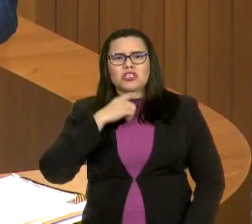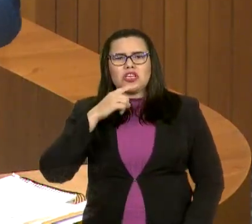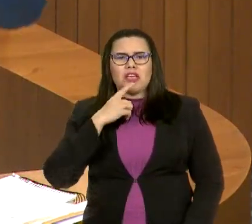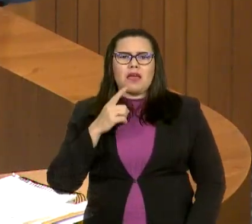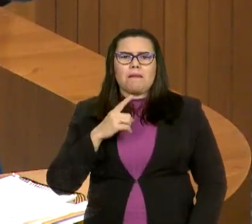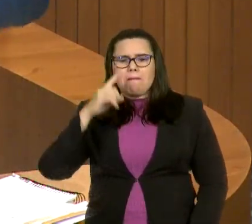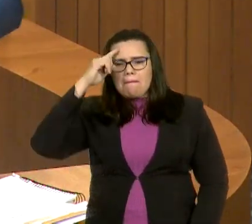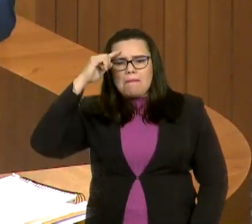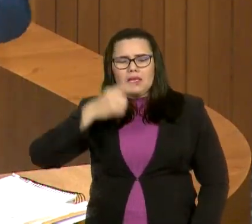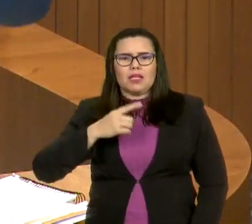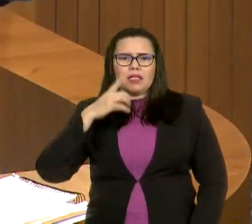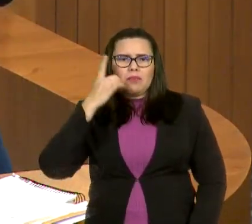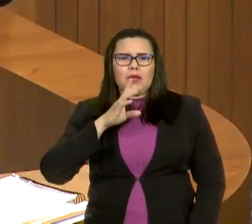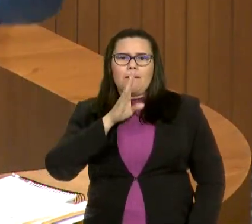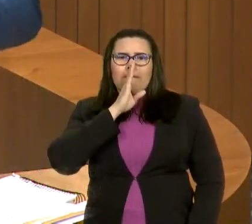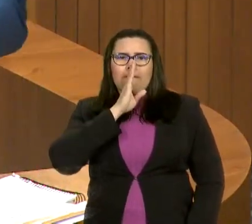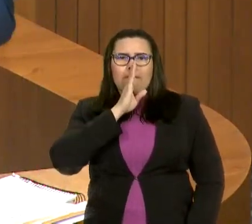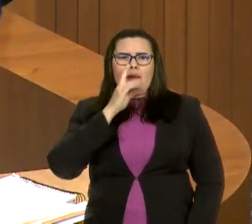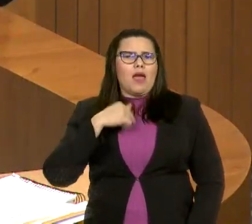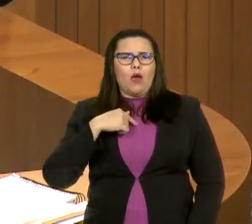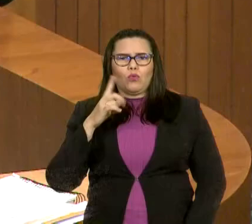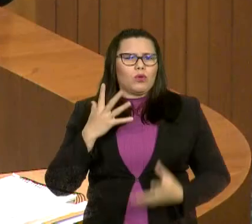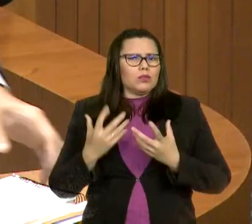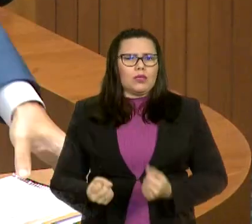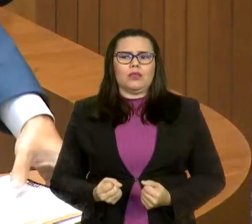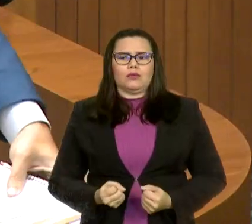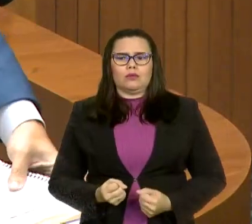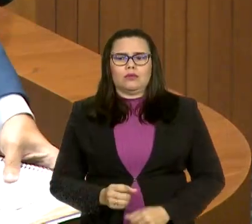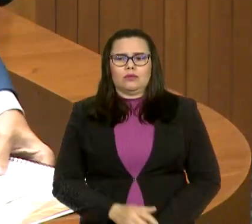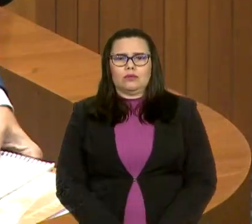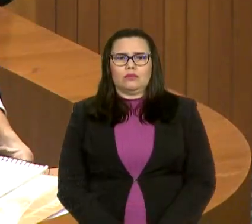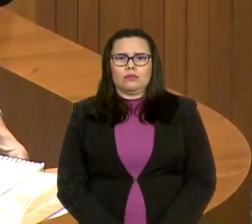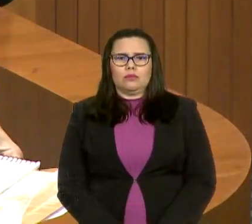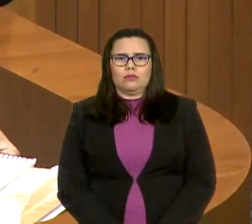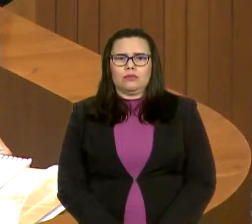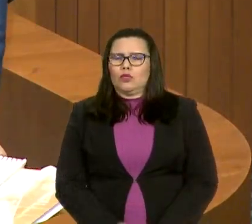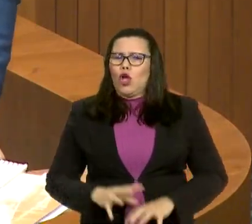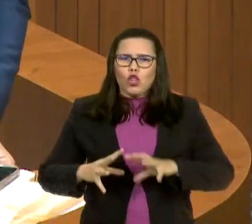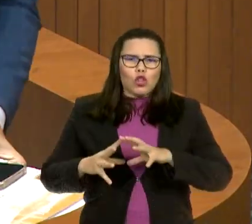dentro dessa casa. Enquanto eu tiver, eu não vou aceitar colega ser cerceado liberdade de pensamento aqui.